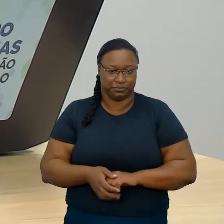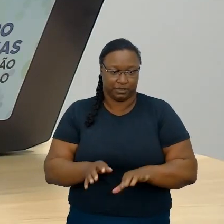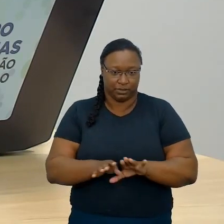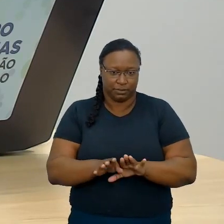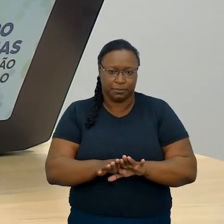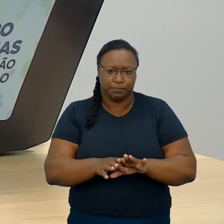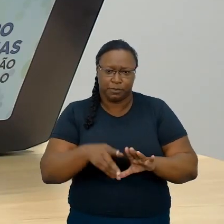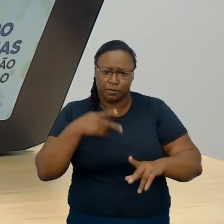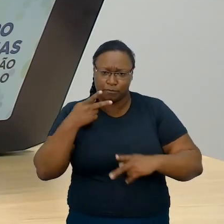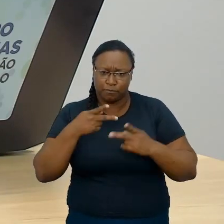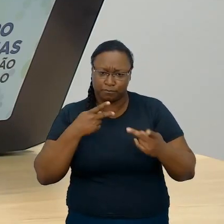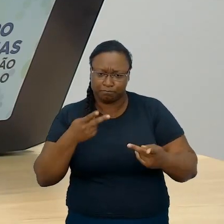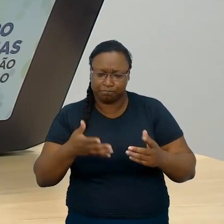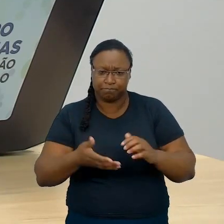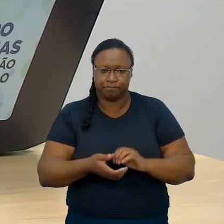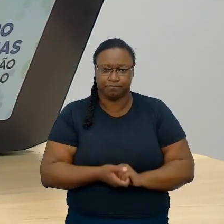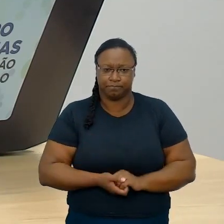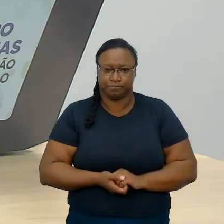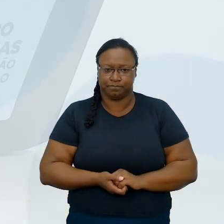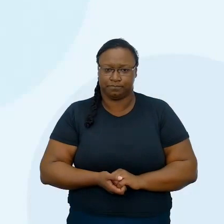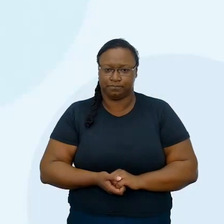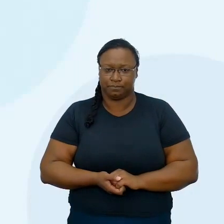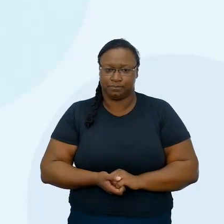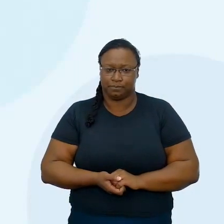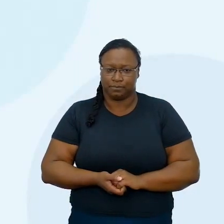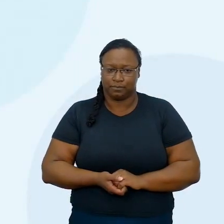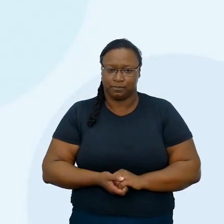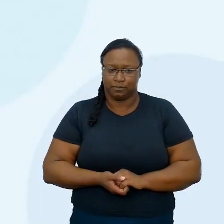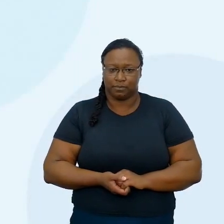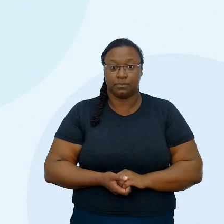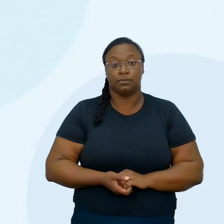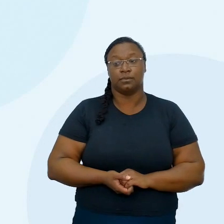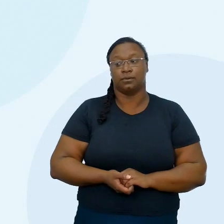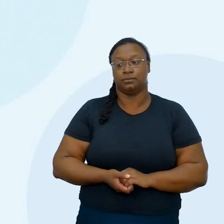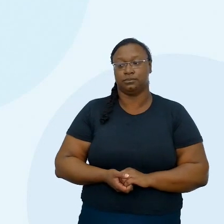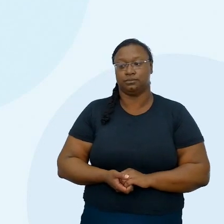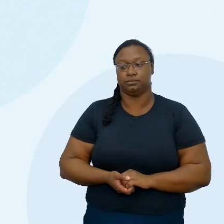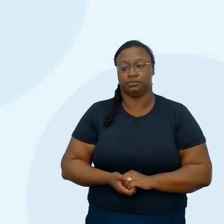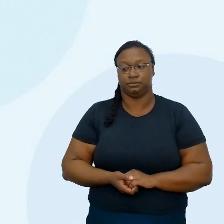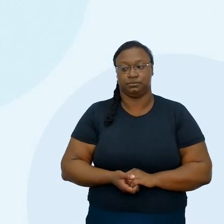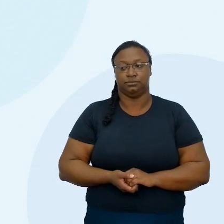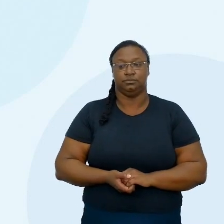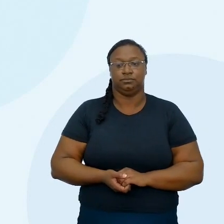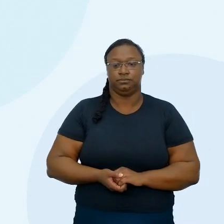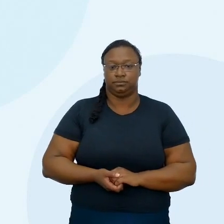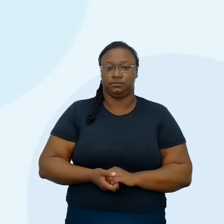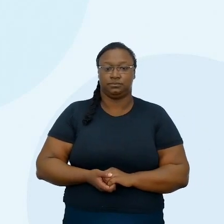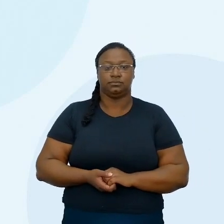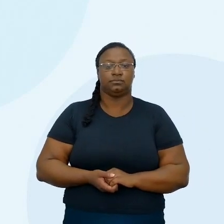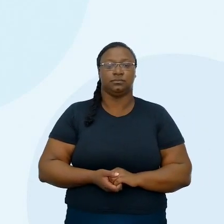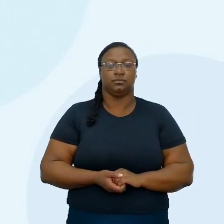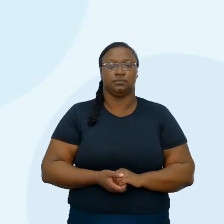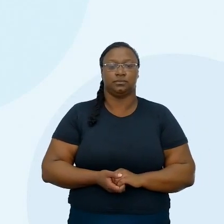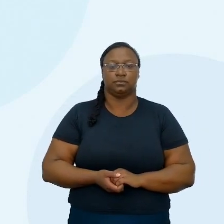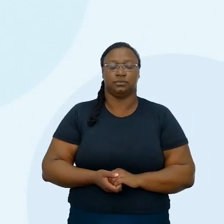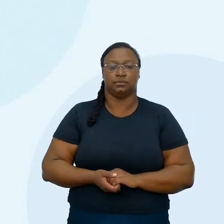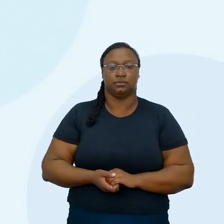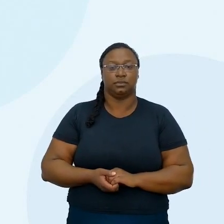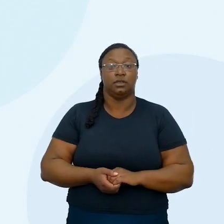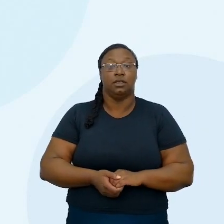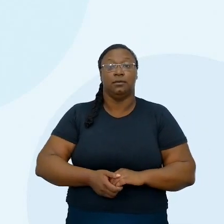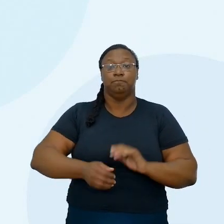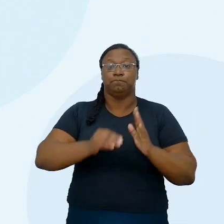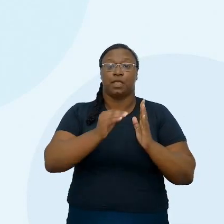né? Então, vamos lá. Lá no componente 3, fenômenos físicos e interpretação